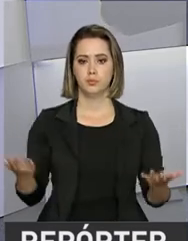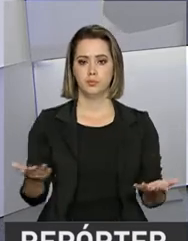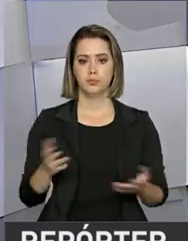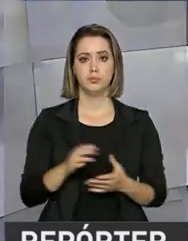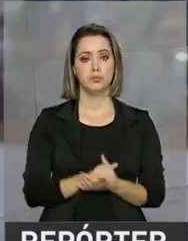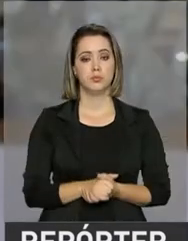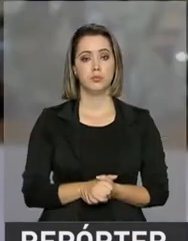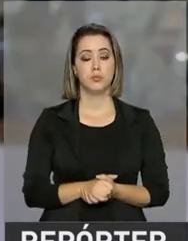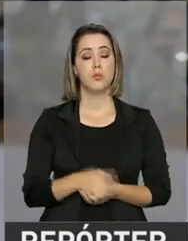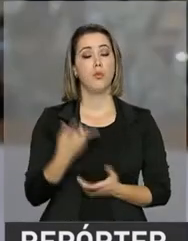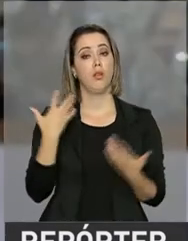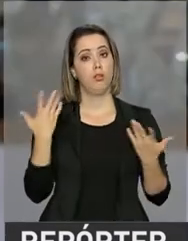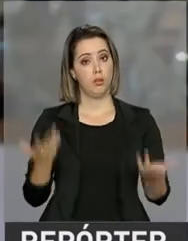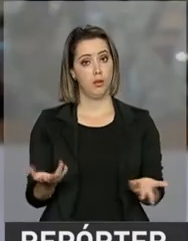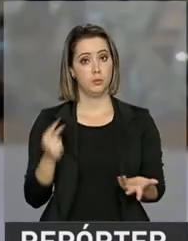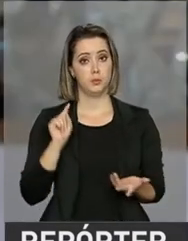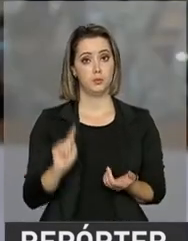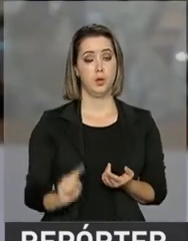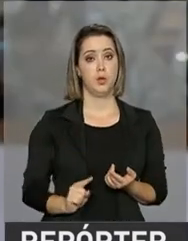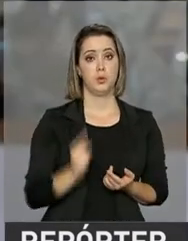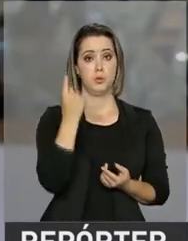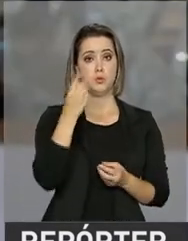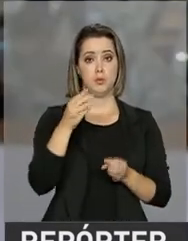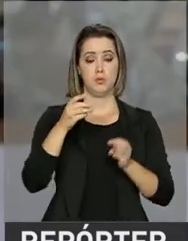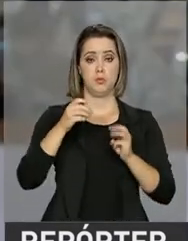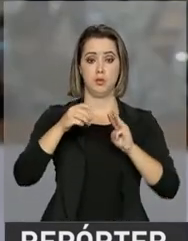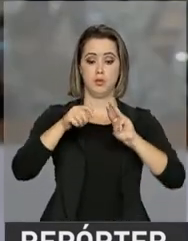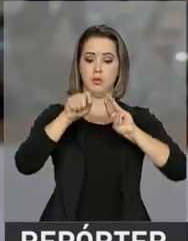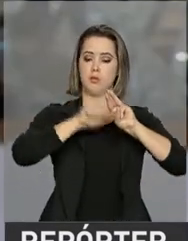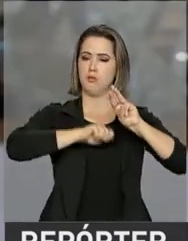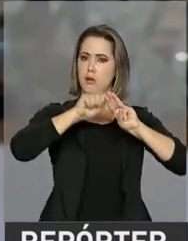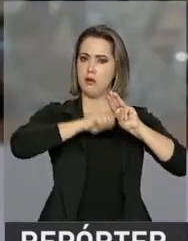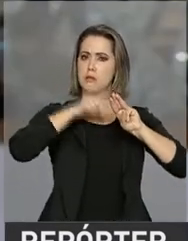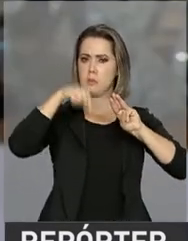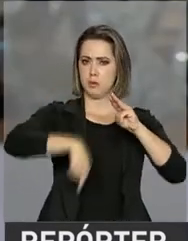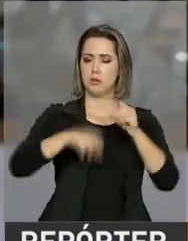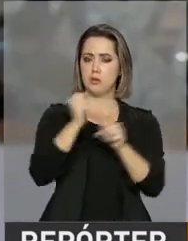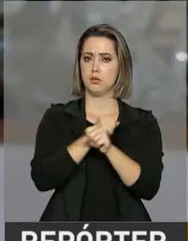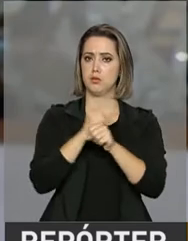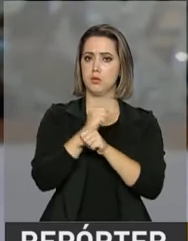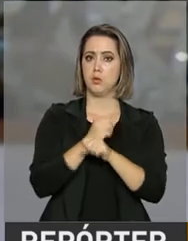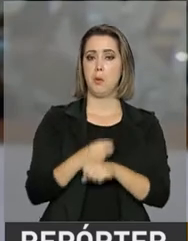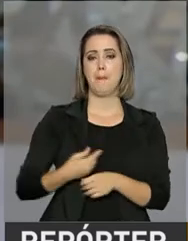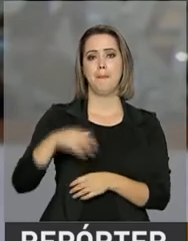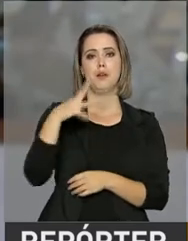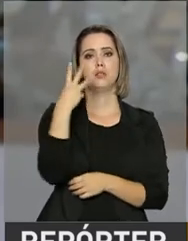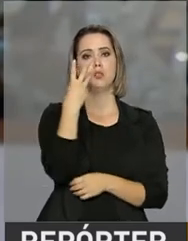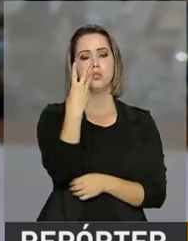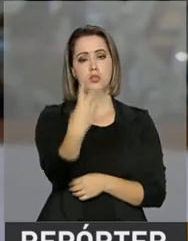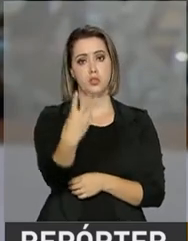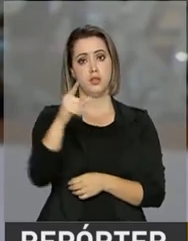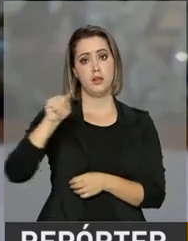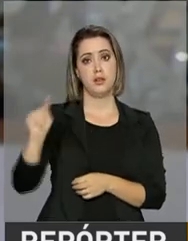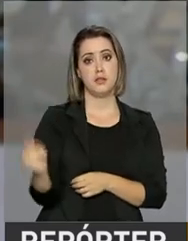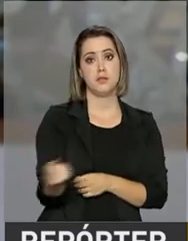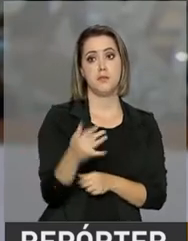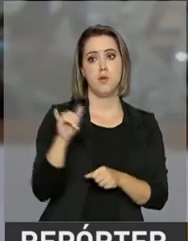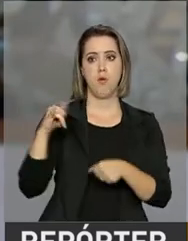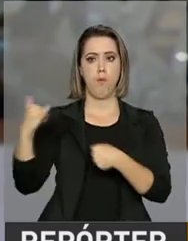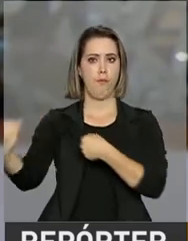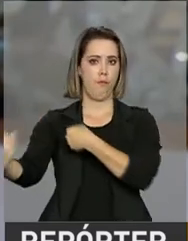todos olha o roberto nos primeiros três meses deste ano o brasil recebeu mais de 3.400 boas